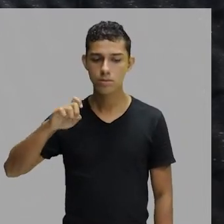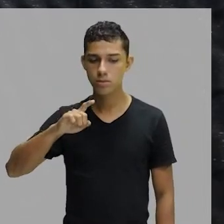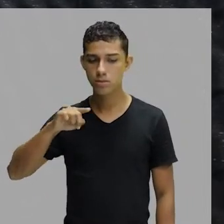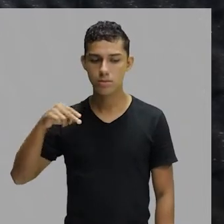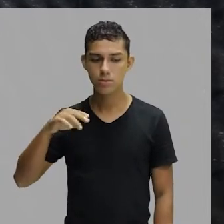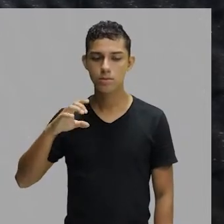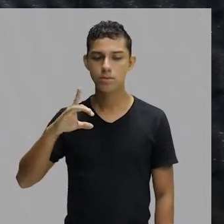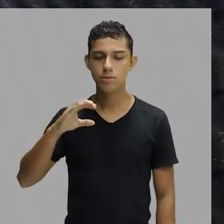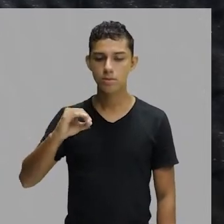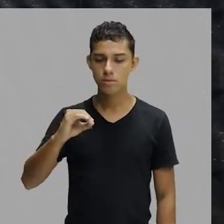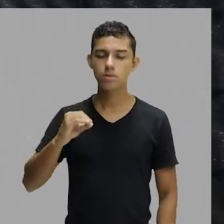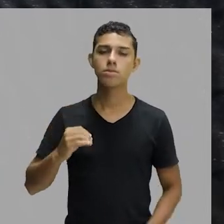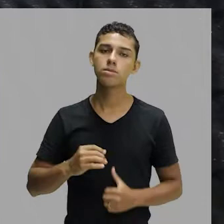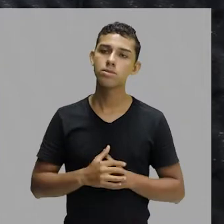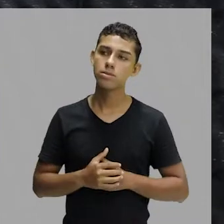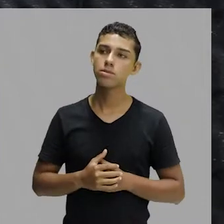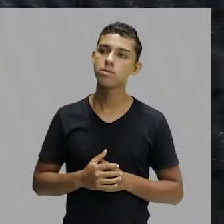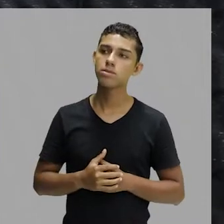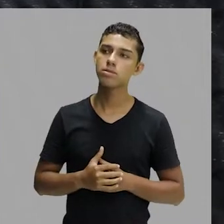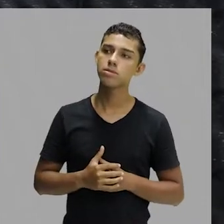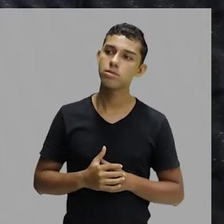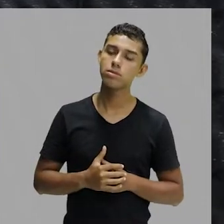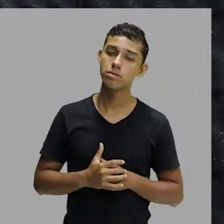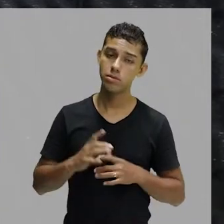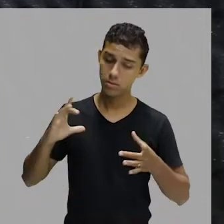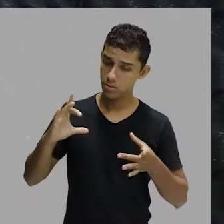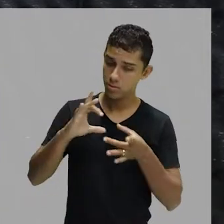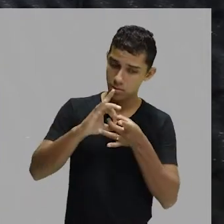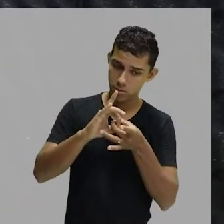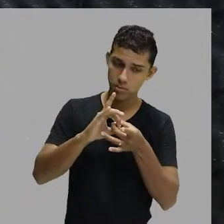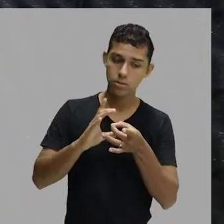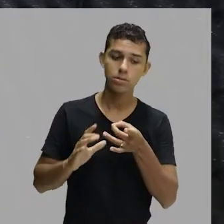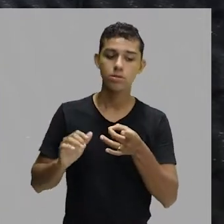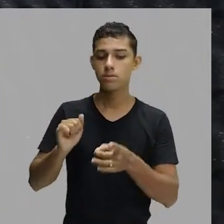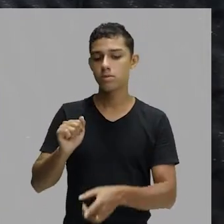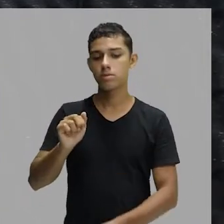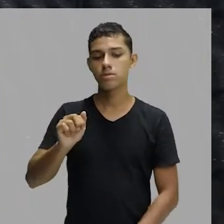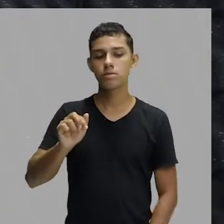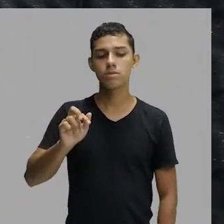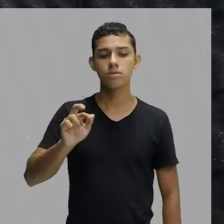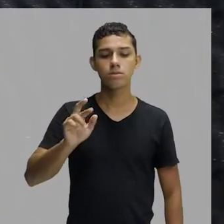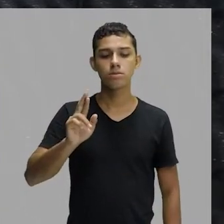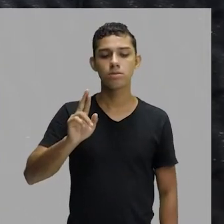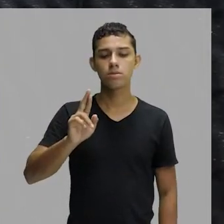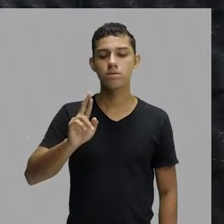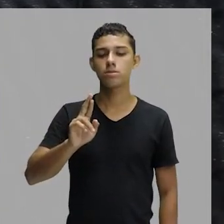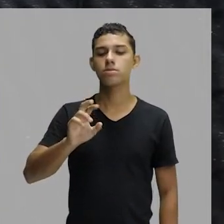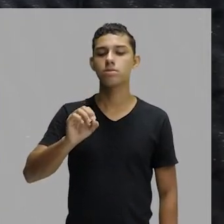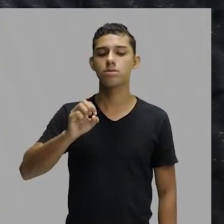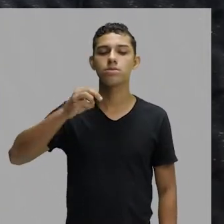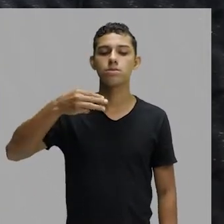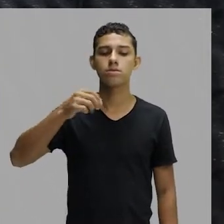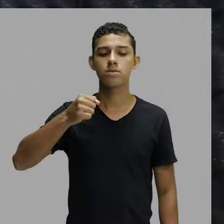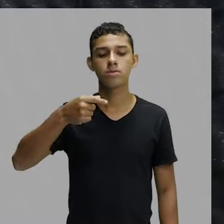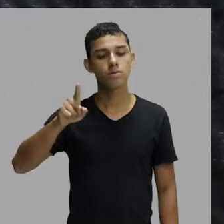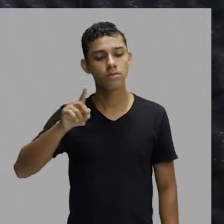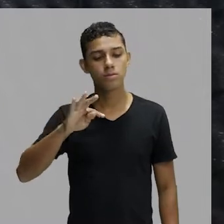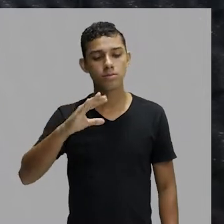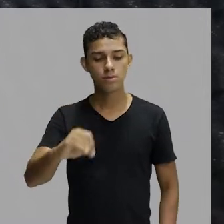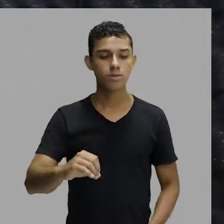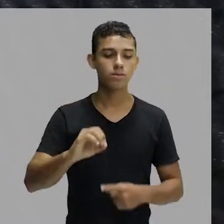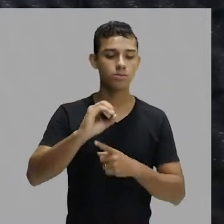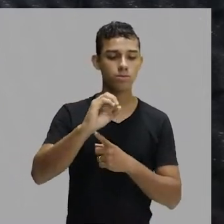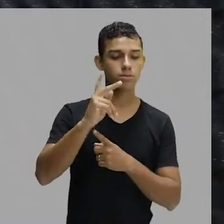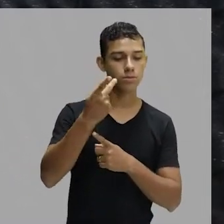anel benzênico. E ligado a esse anel aromático, eu tenho o grupo hidroxila, grupo OH. O grupo OH